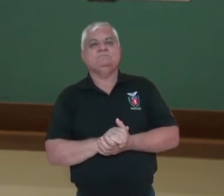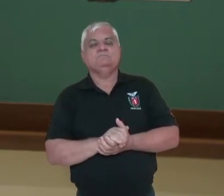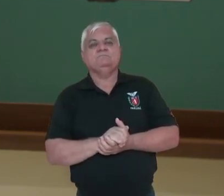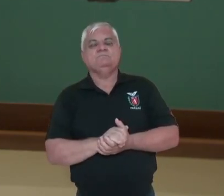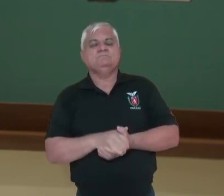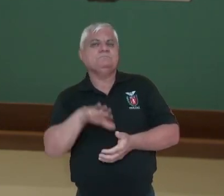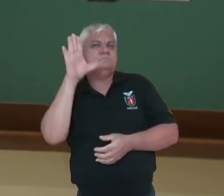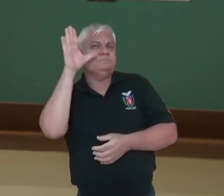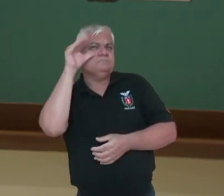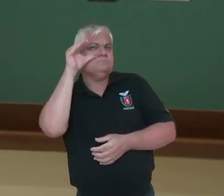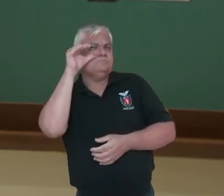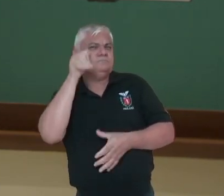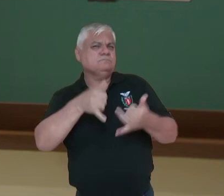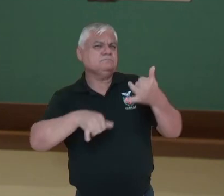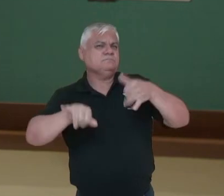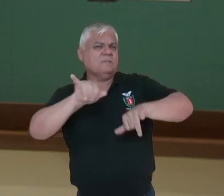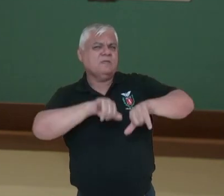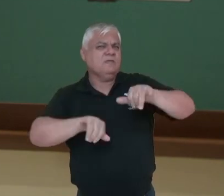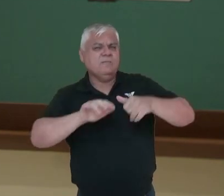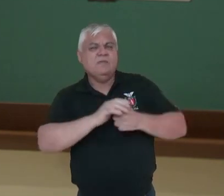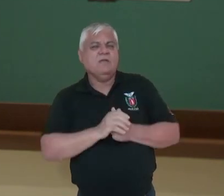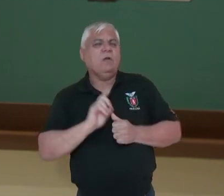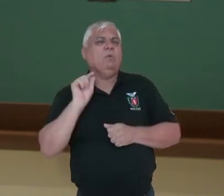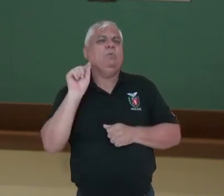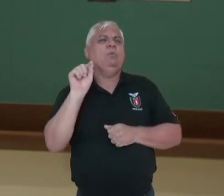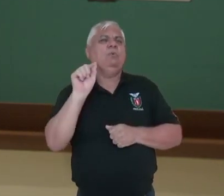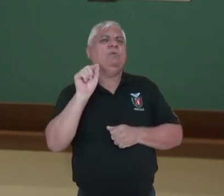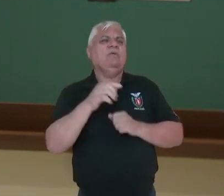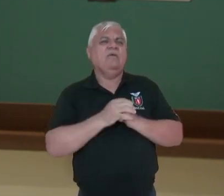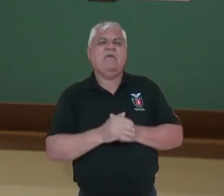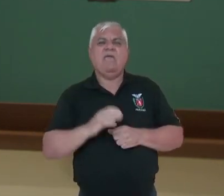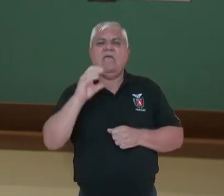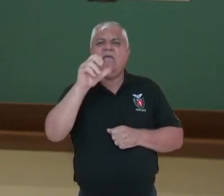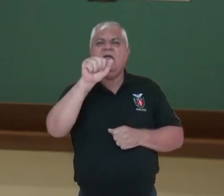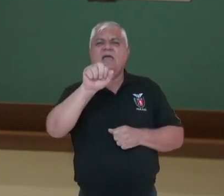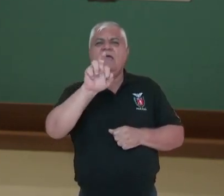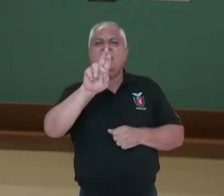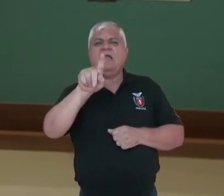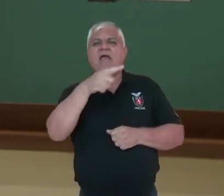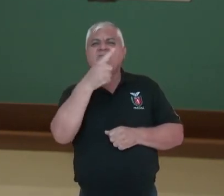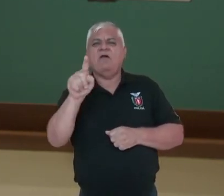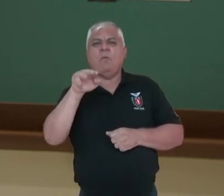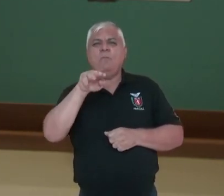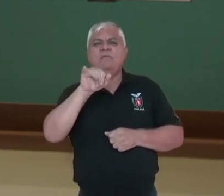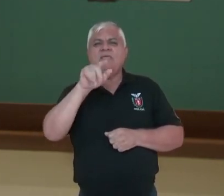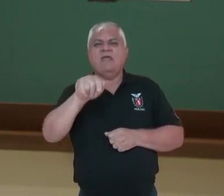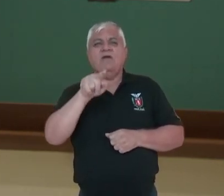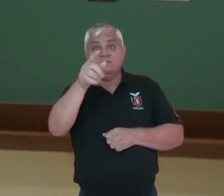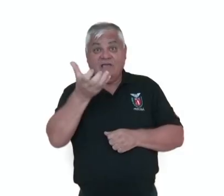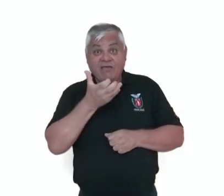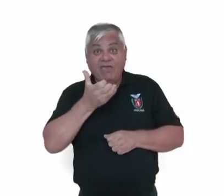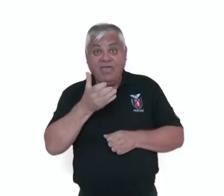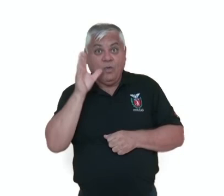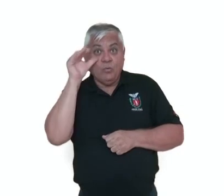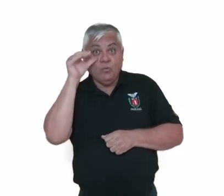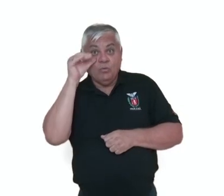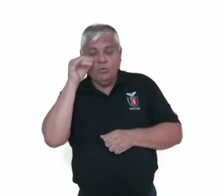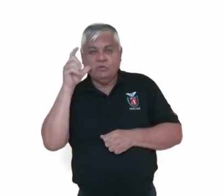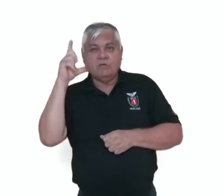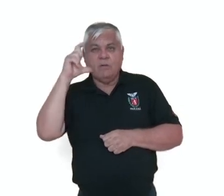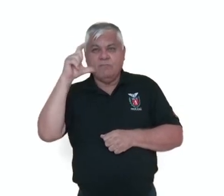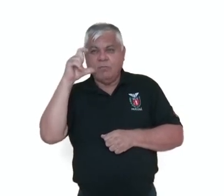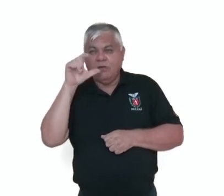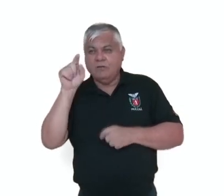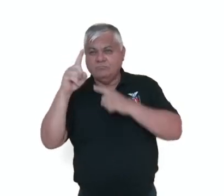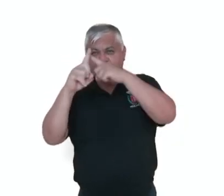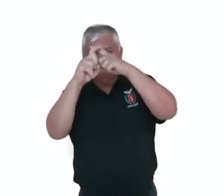E a curiosidade da química aqui falando sobre o que é o carvão mineral. Para acessar a reportagem completa, você pode estar vendo aqui através do